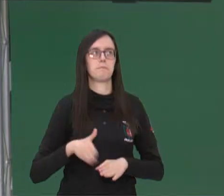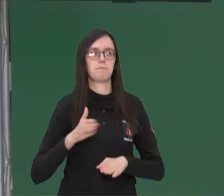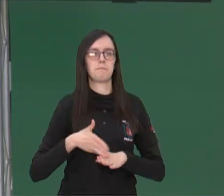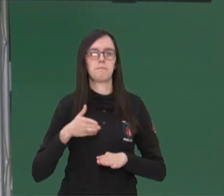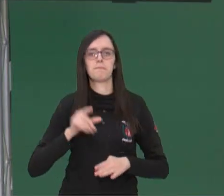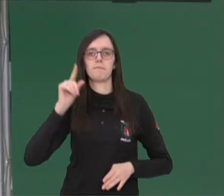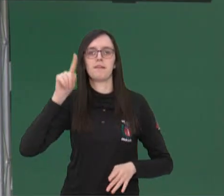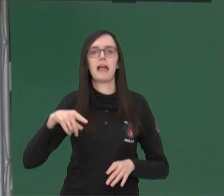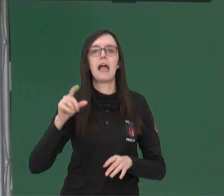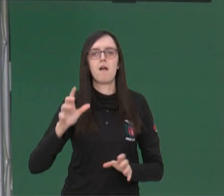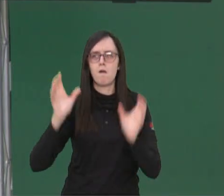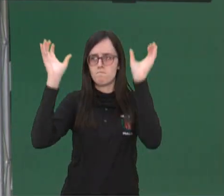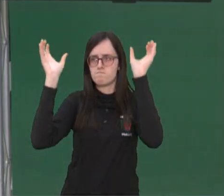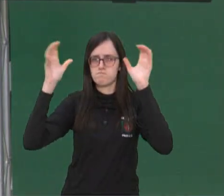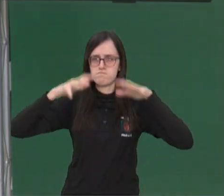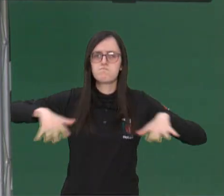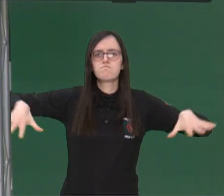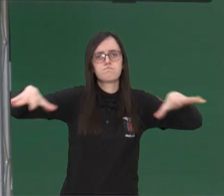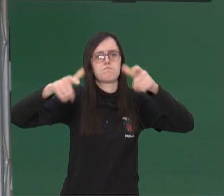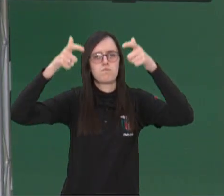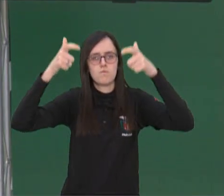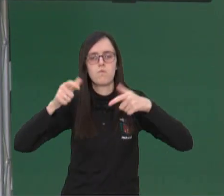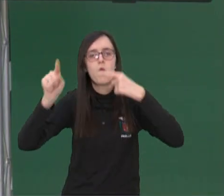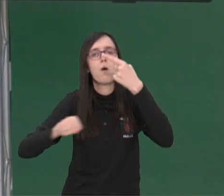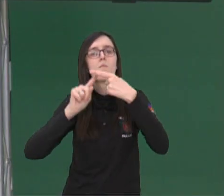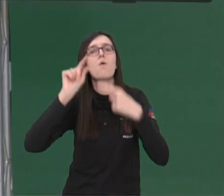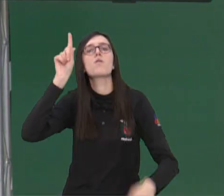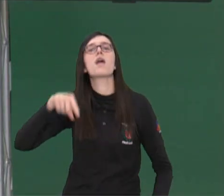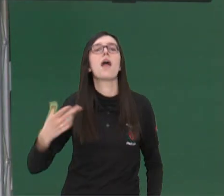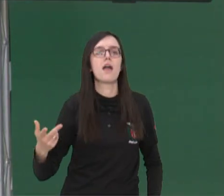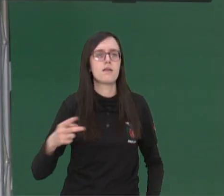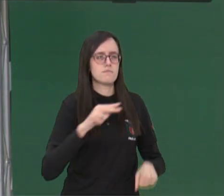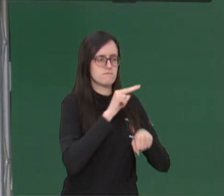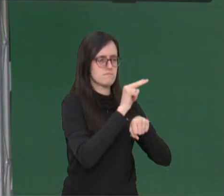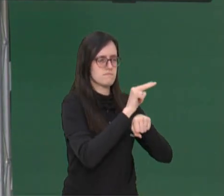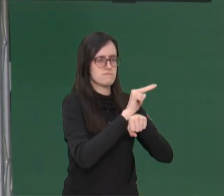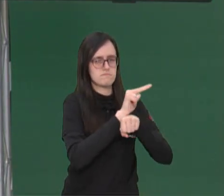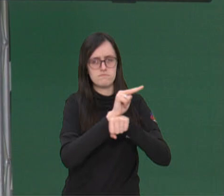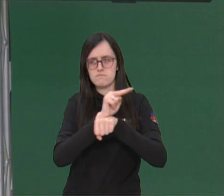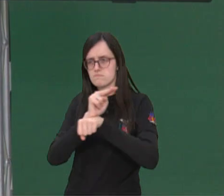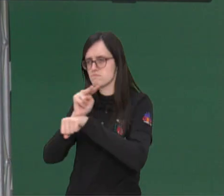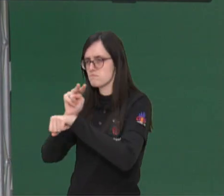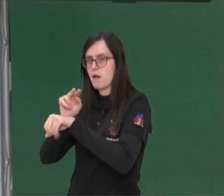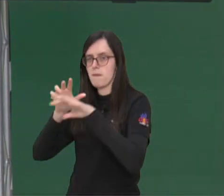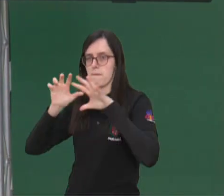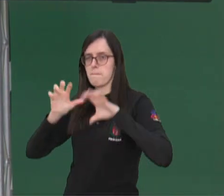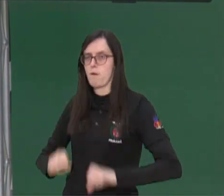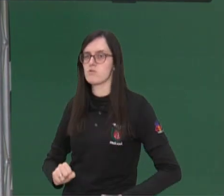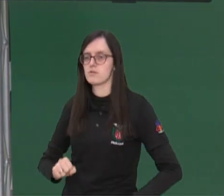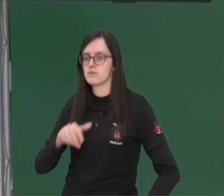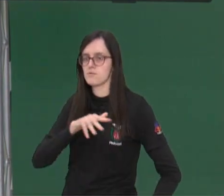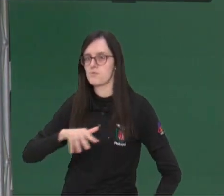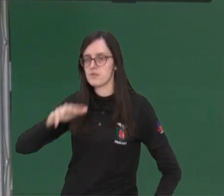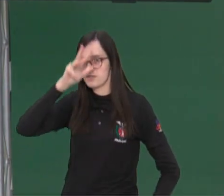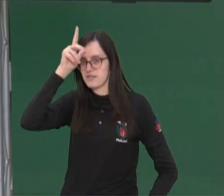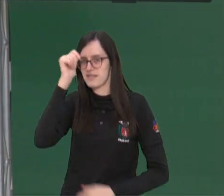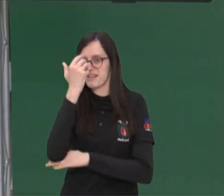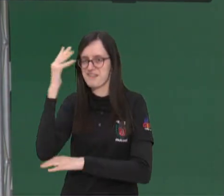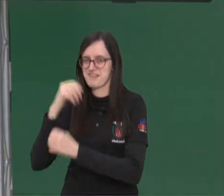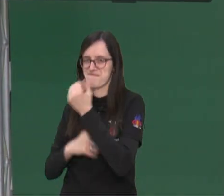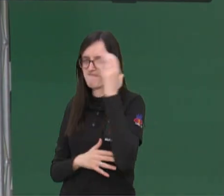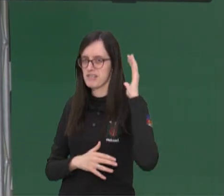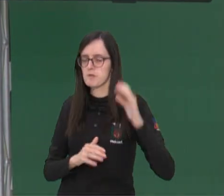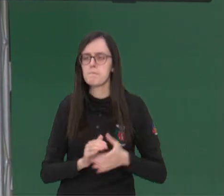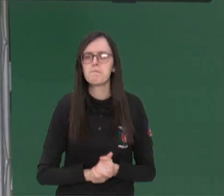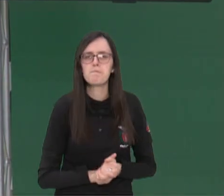de construir fortes na região e o objetivo está aqui, assegurar a posse da região amazônica.